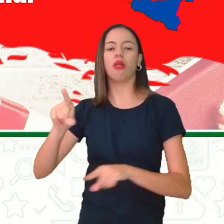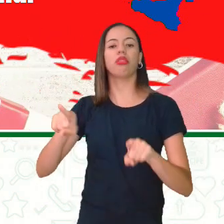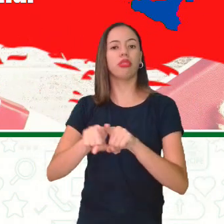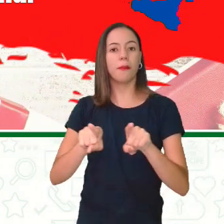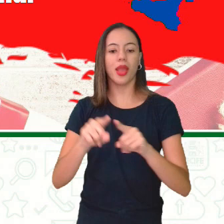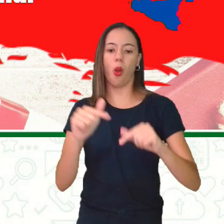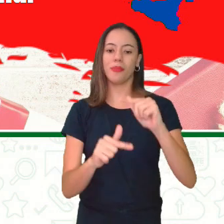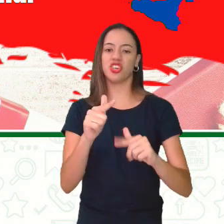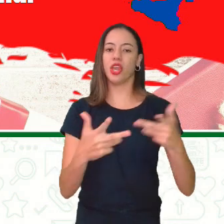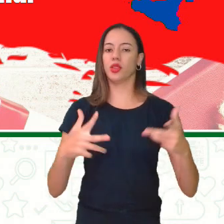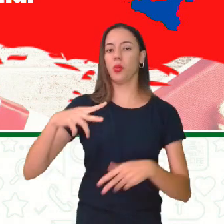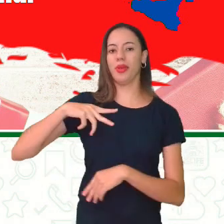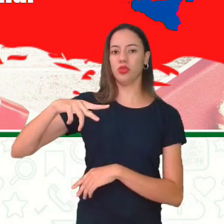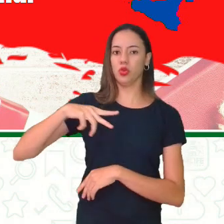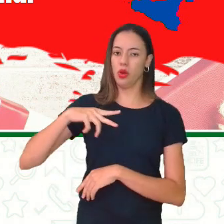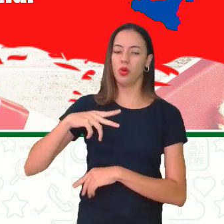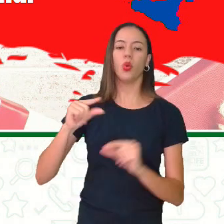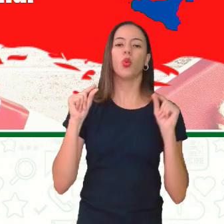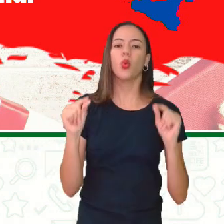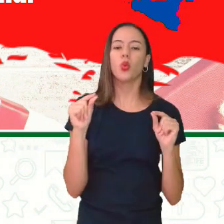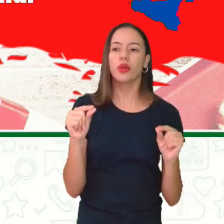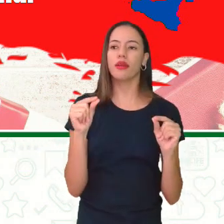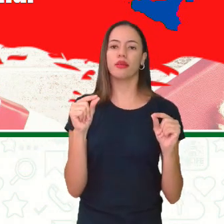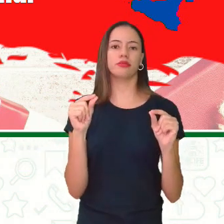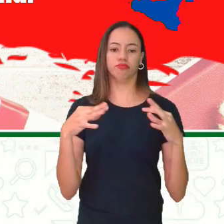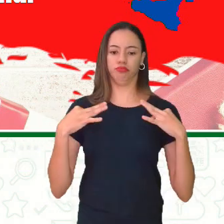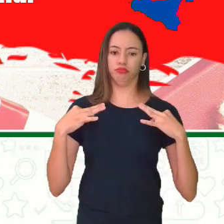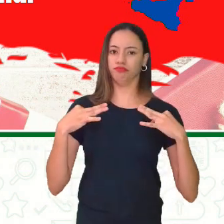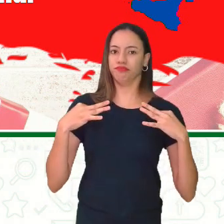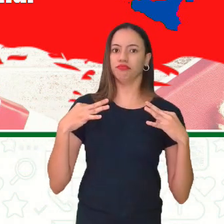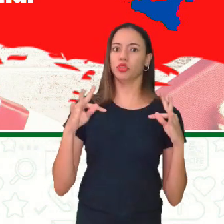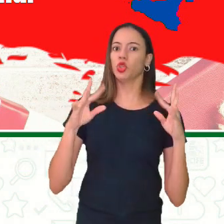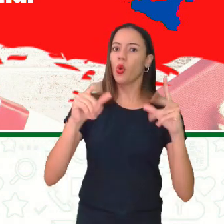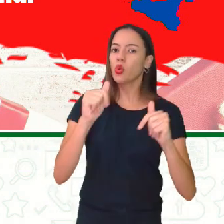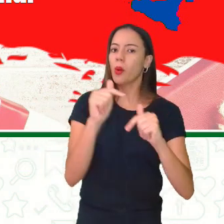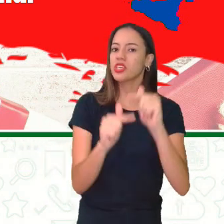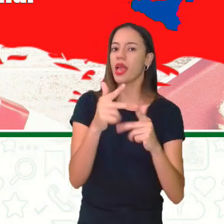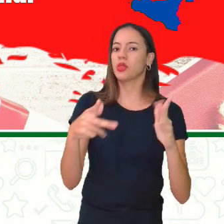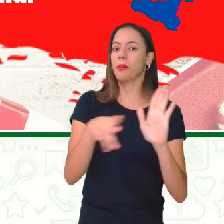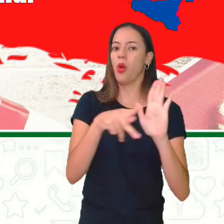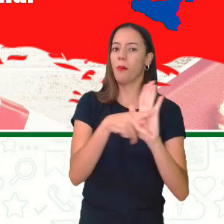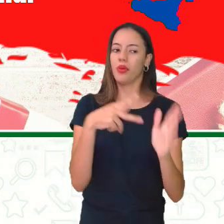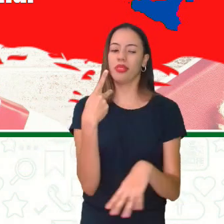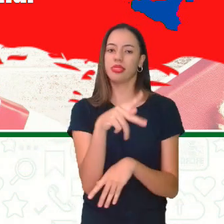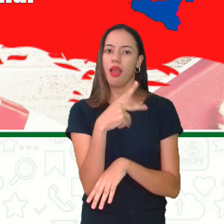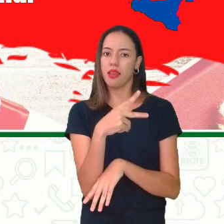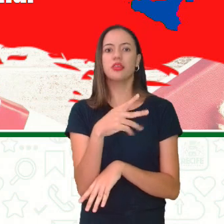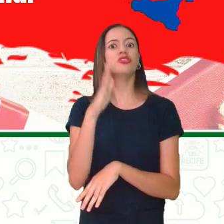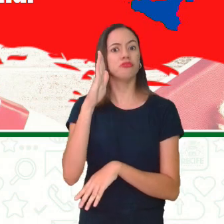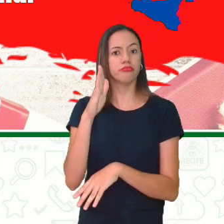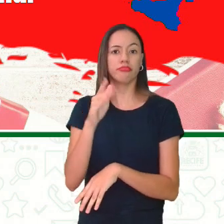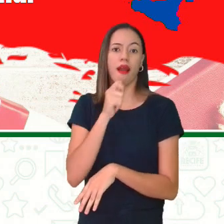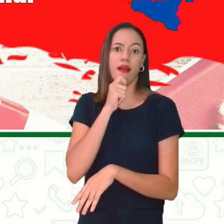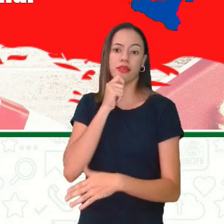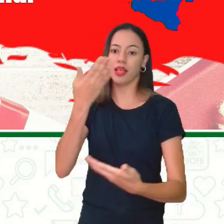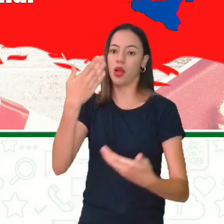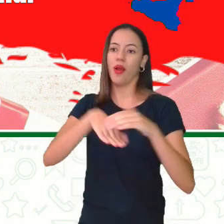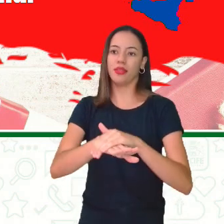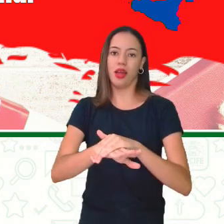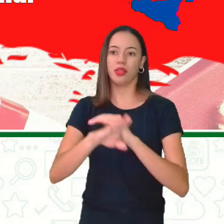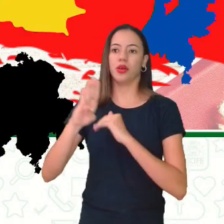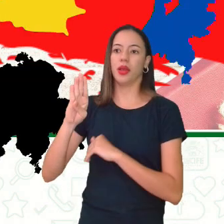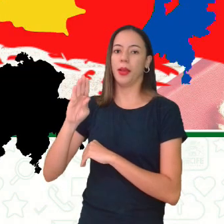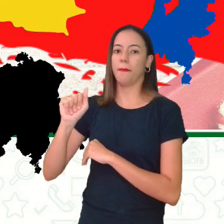pertences, né, os instrumentos, né, os pertences que ele possuía, certo? Ainda estão guardadas, né, em Bari, lá